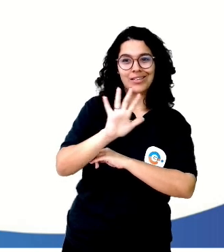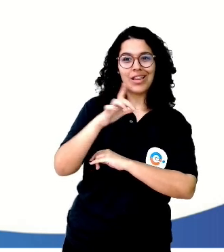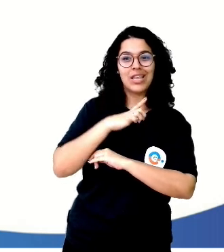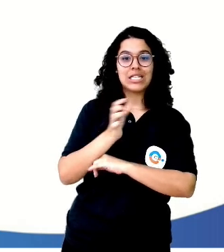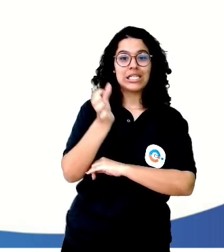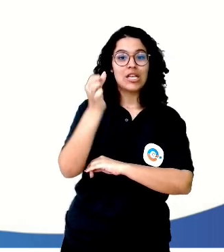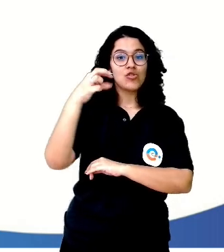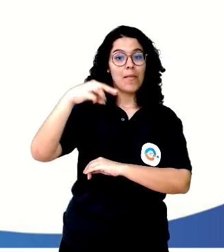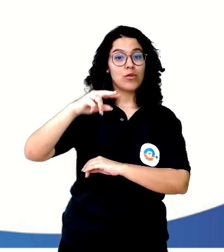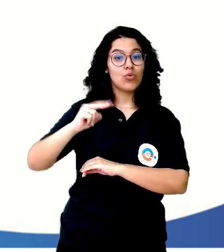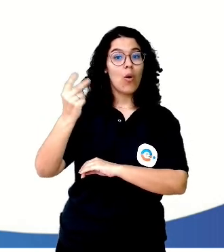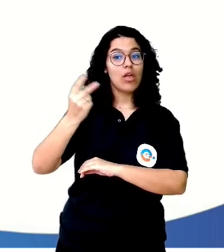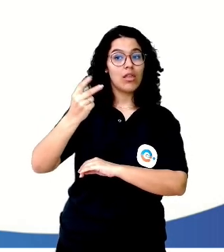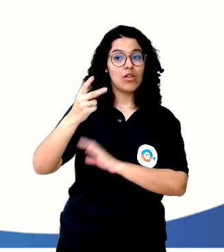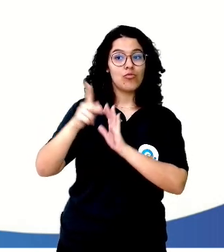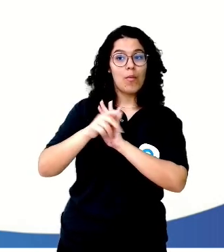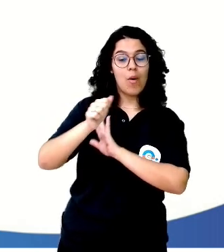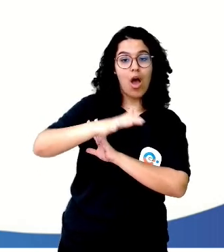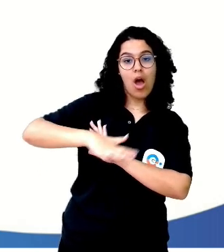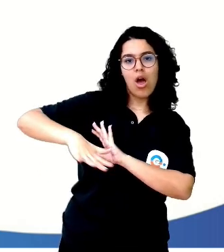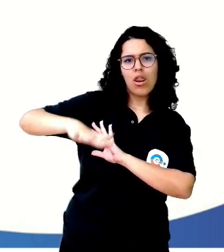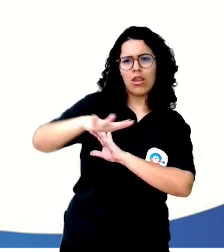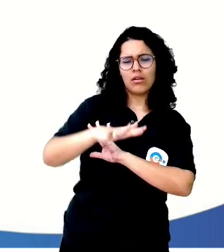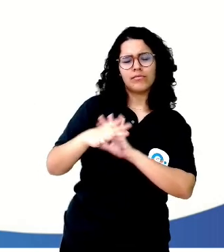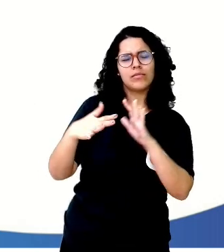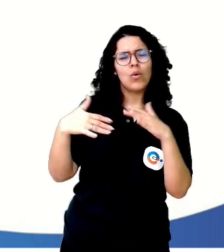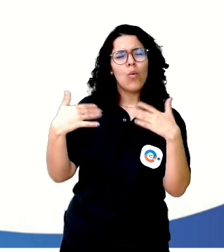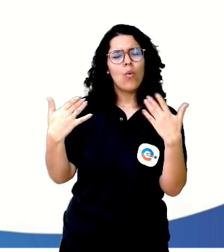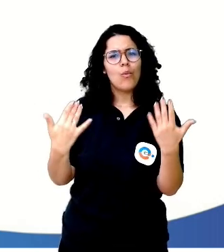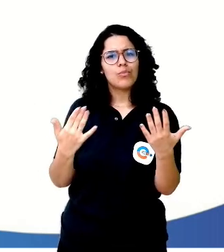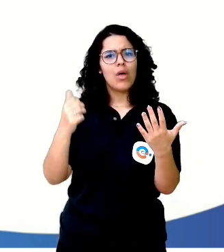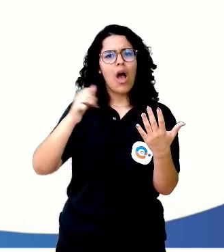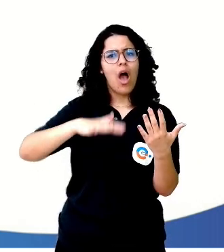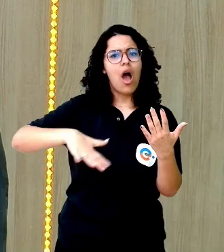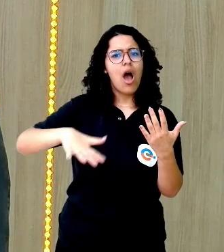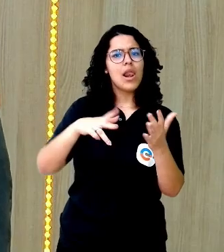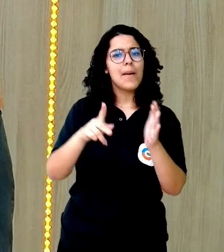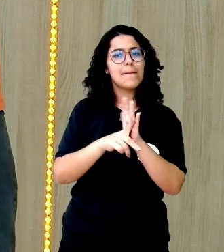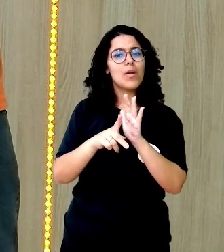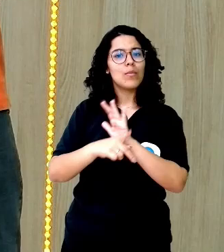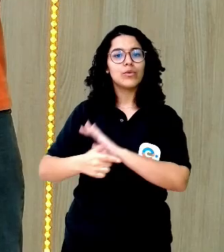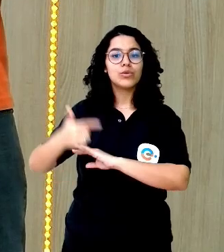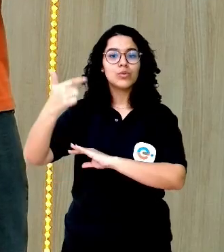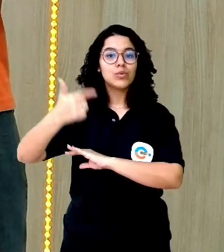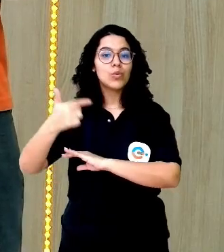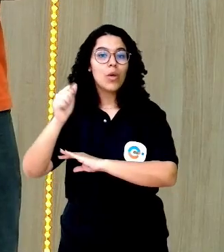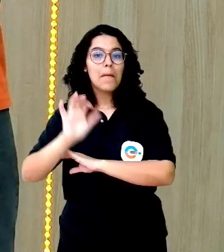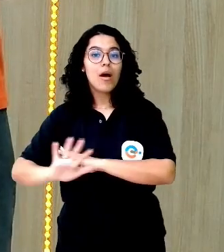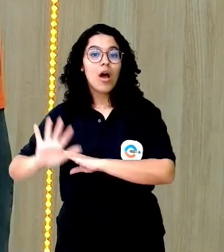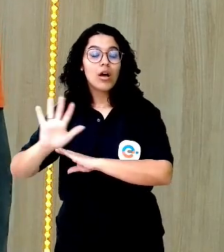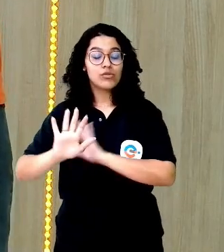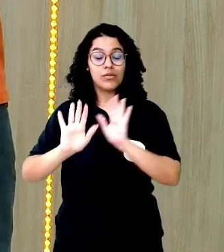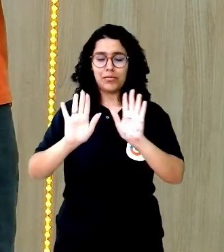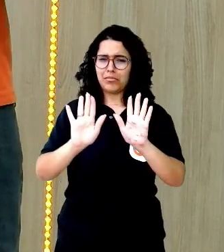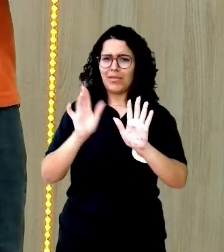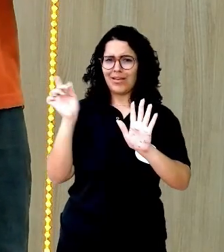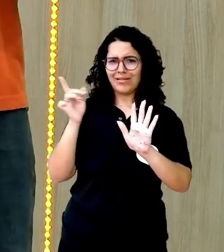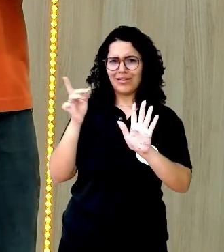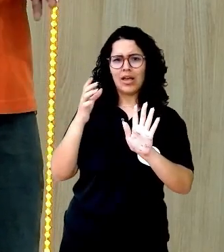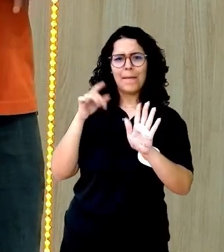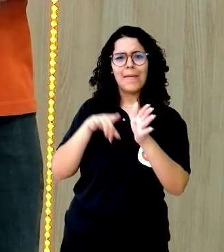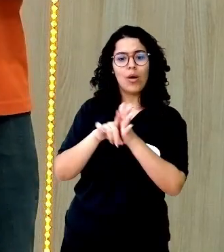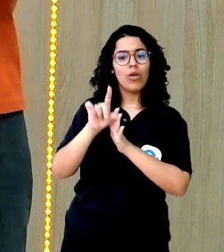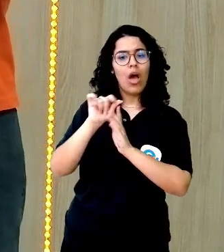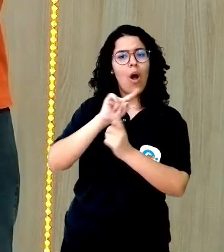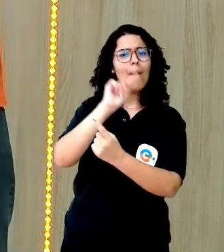Quanto mede a área do triângulo 2? Pessoal, o que essa questão quer? É bem simples, é bem objetivo. Ele quer saber a